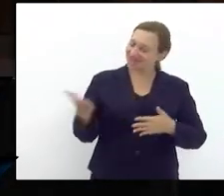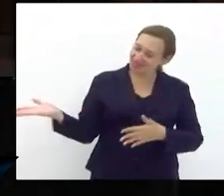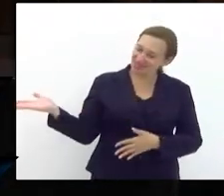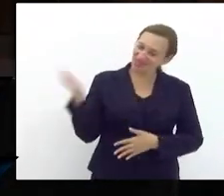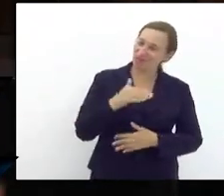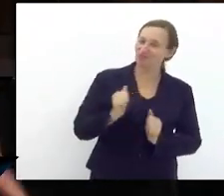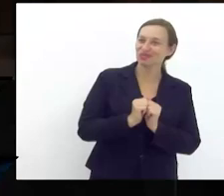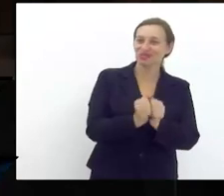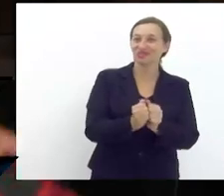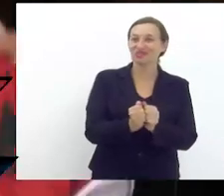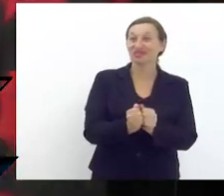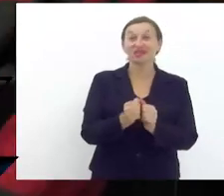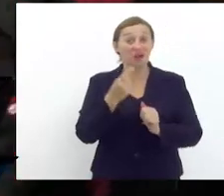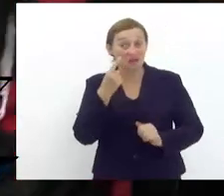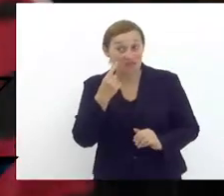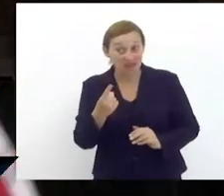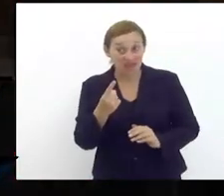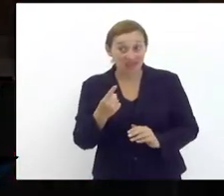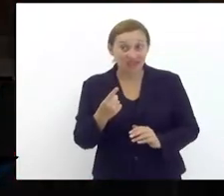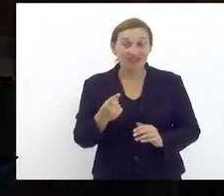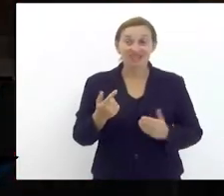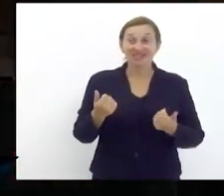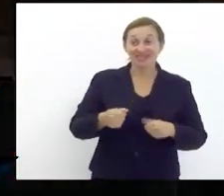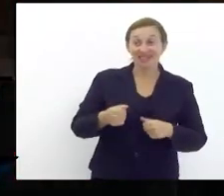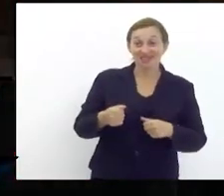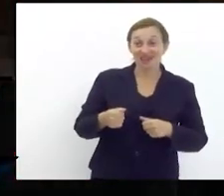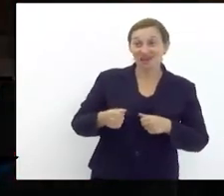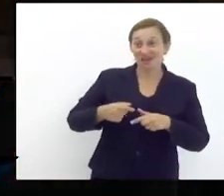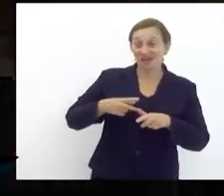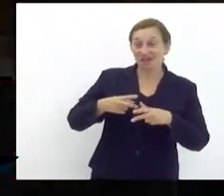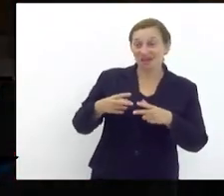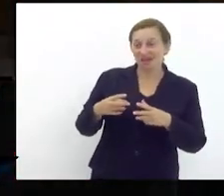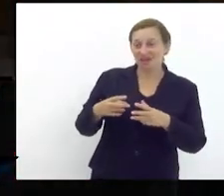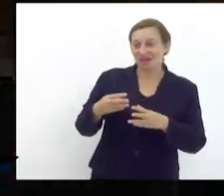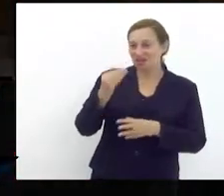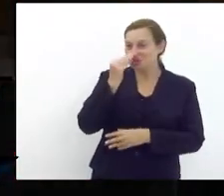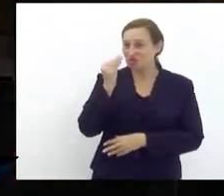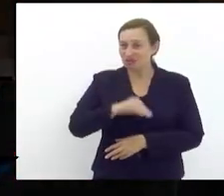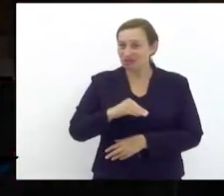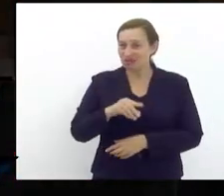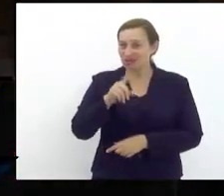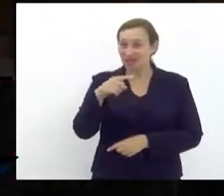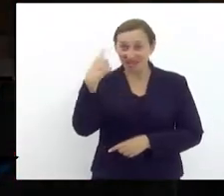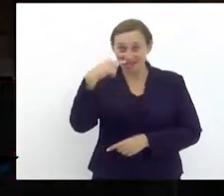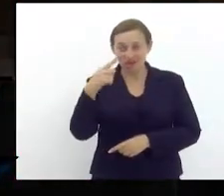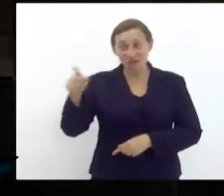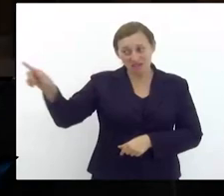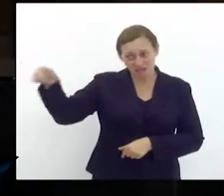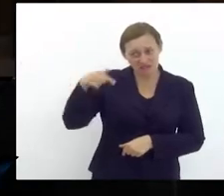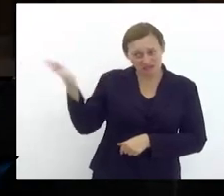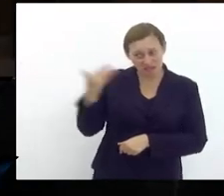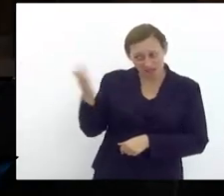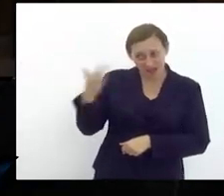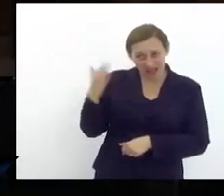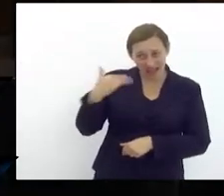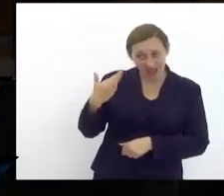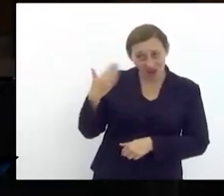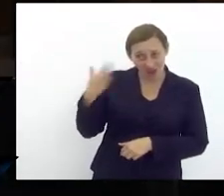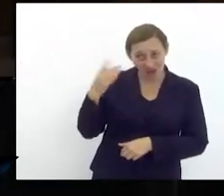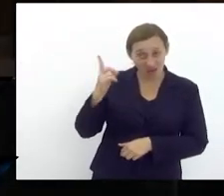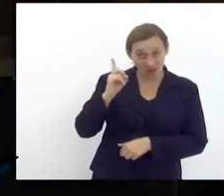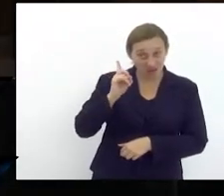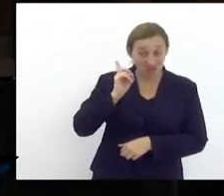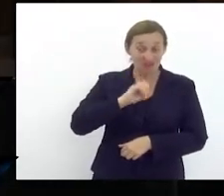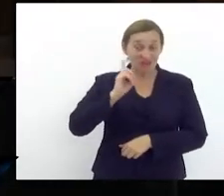dele e ó se tiver te tratando mal aí na Espanha a galera aqui querendo você então